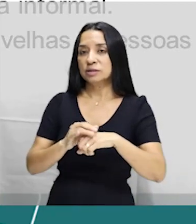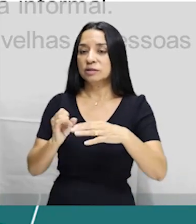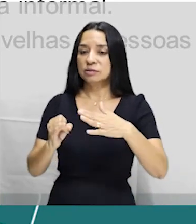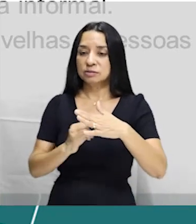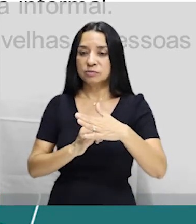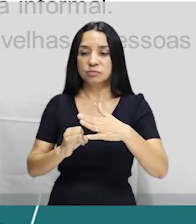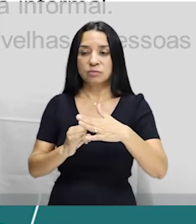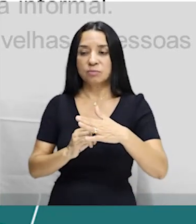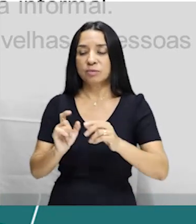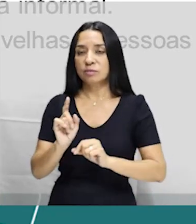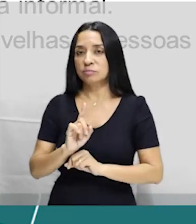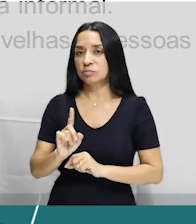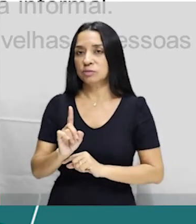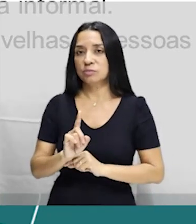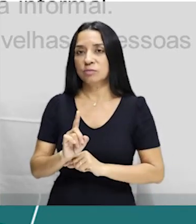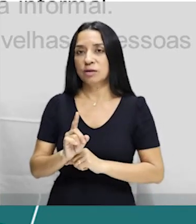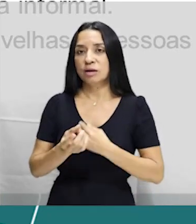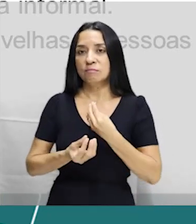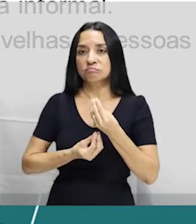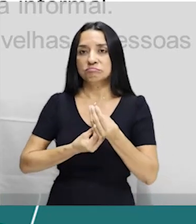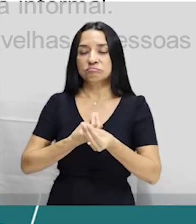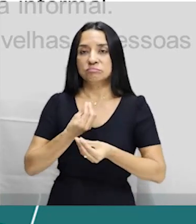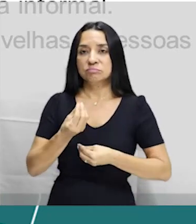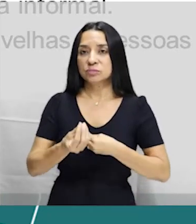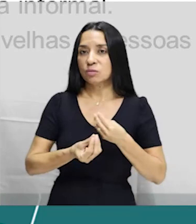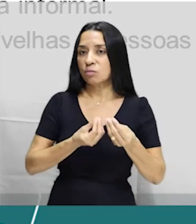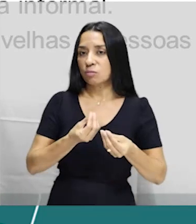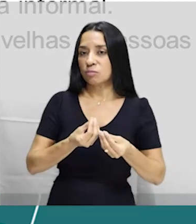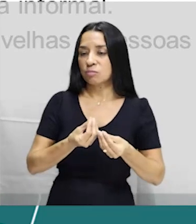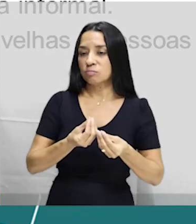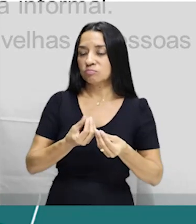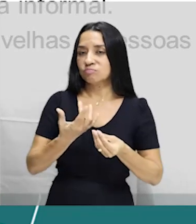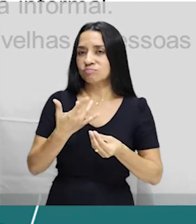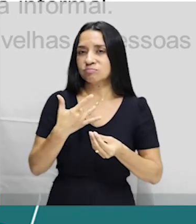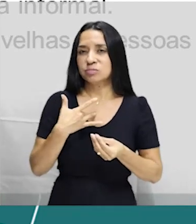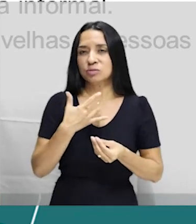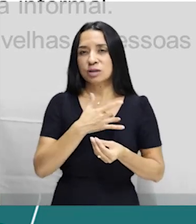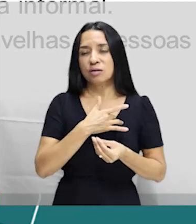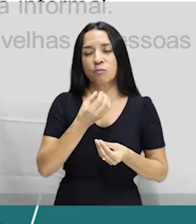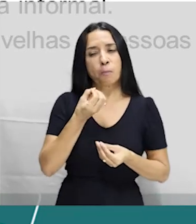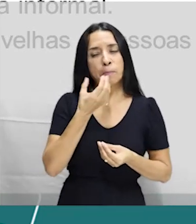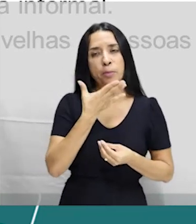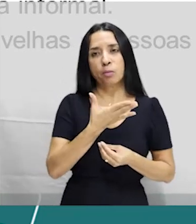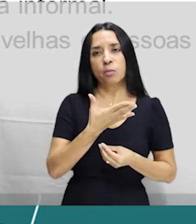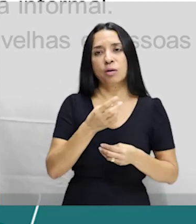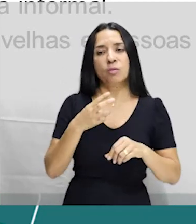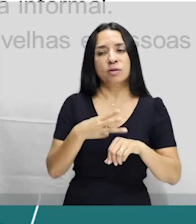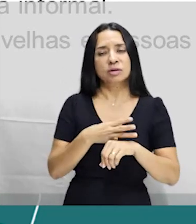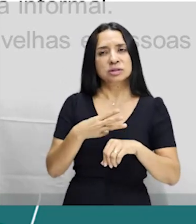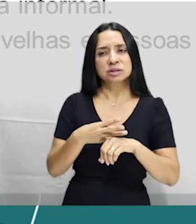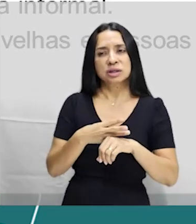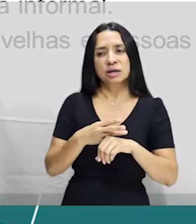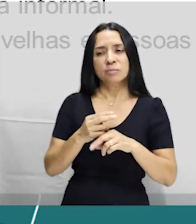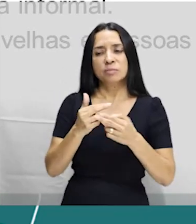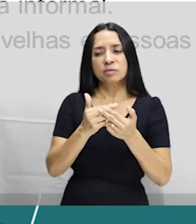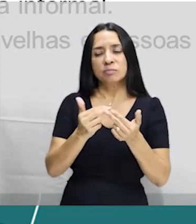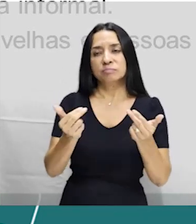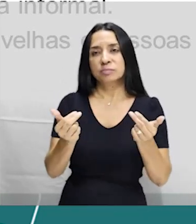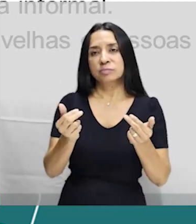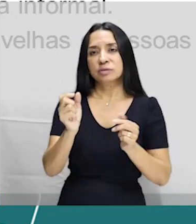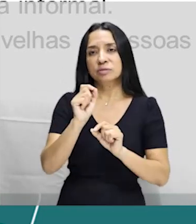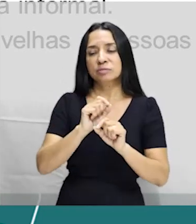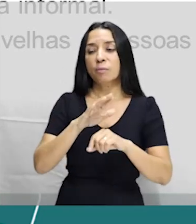não é uma maneira muito saudável, tá? O WhatsApp é um recurso mais para